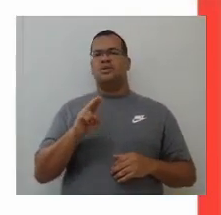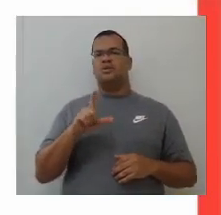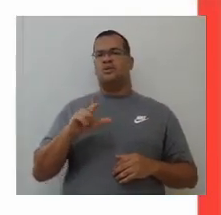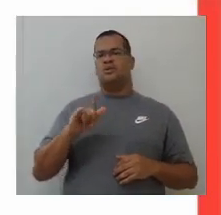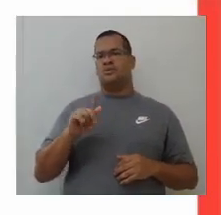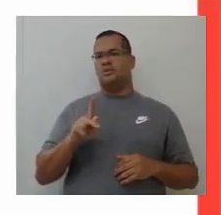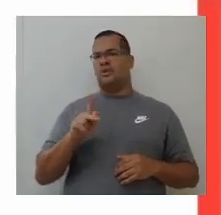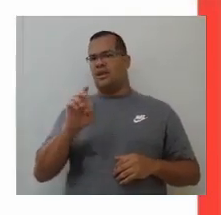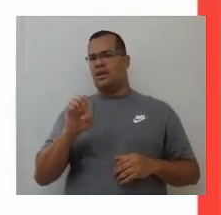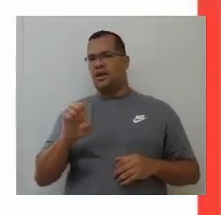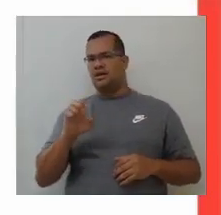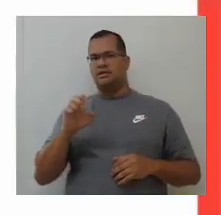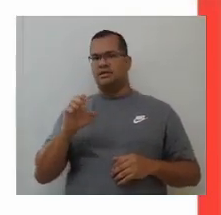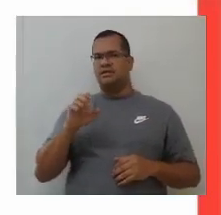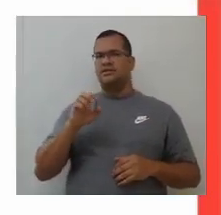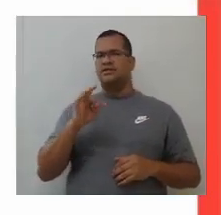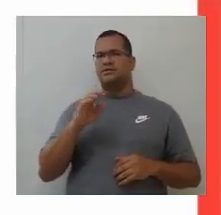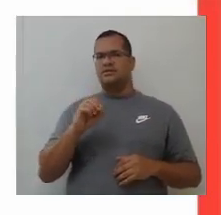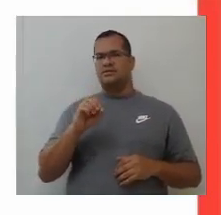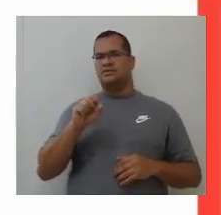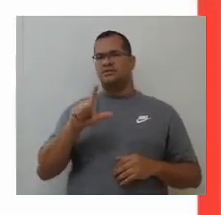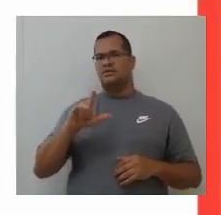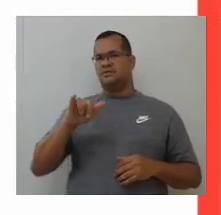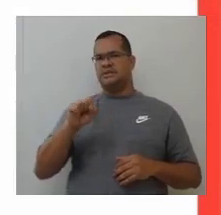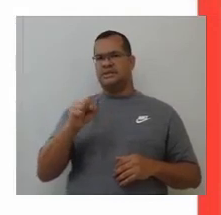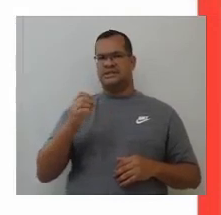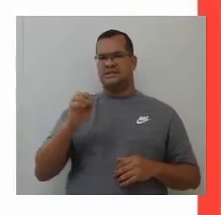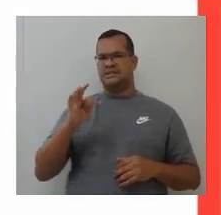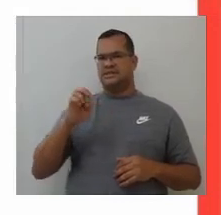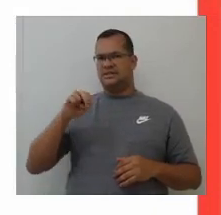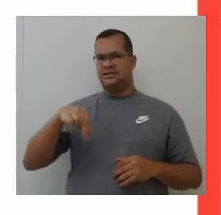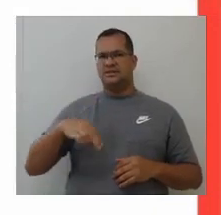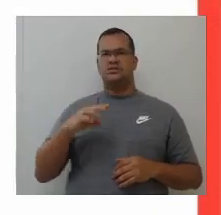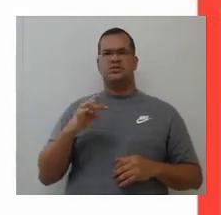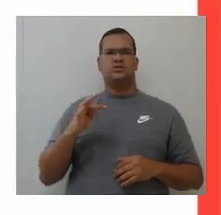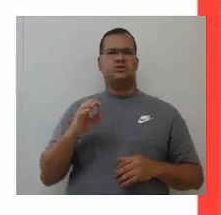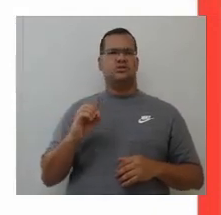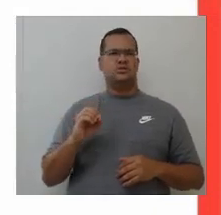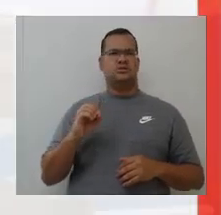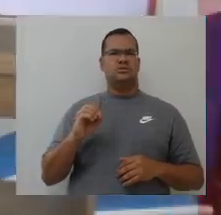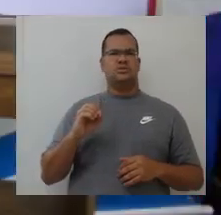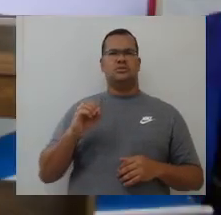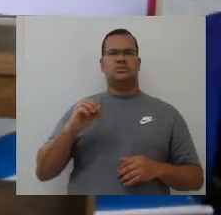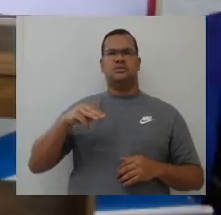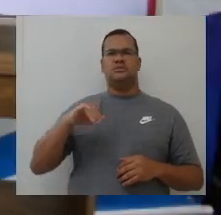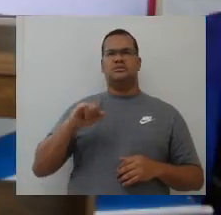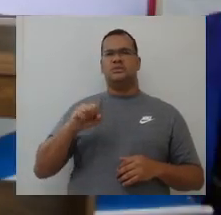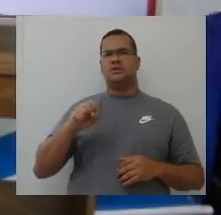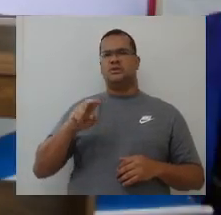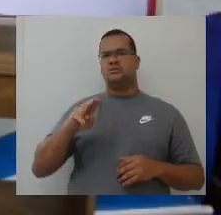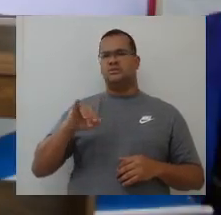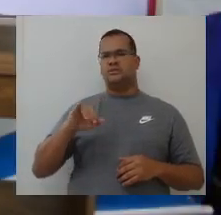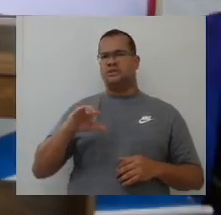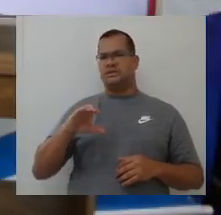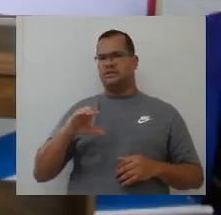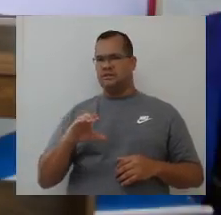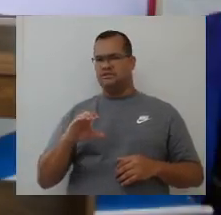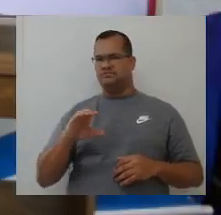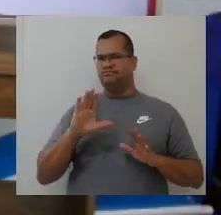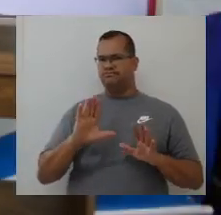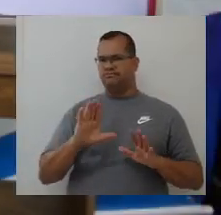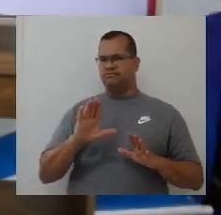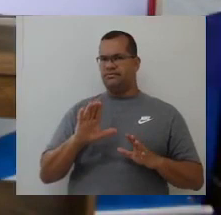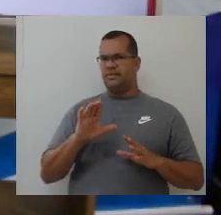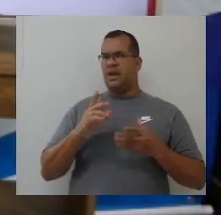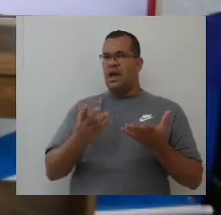to music. You like to listen to music. Isso é a minha oração, é o que eu estou afirmando ali para a pessoa. Mas aí depois eu tenho